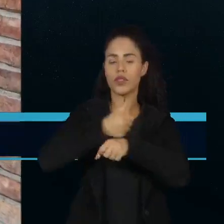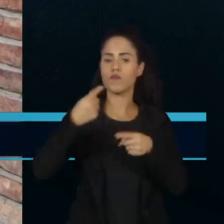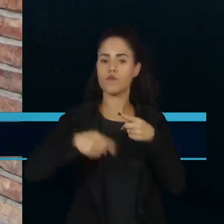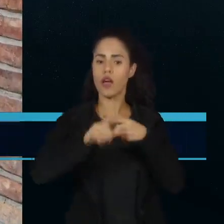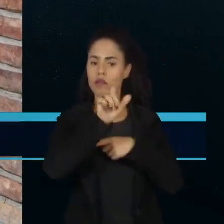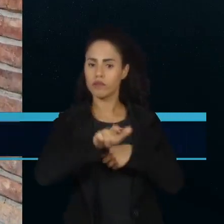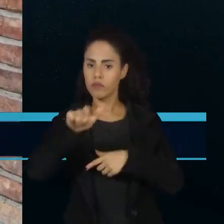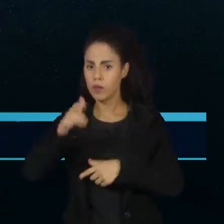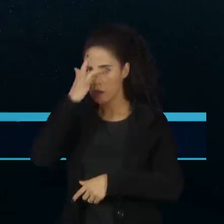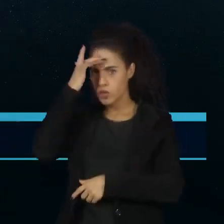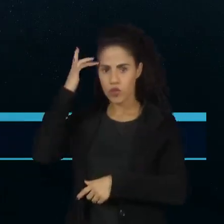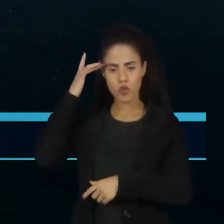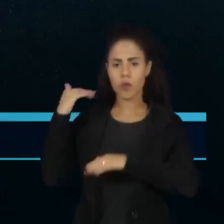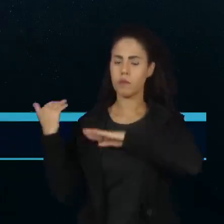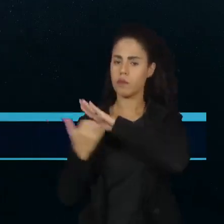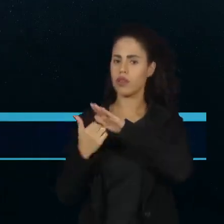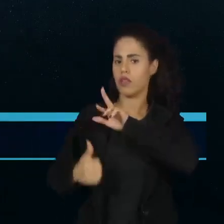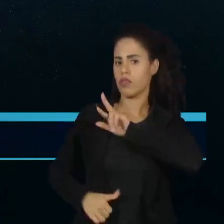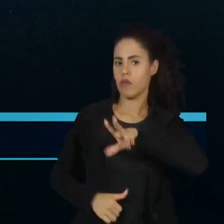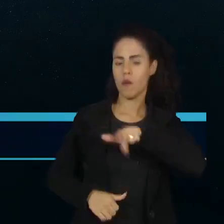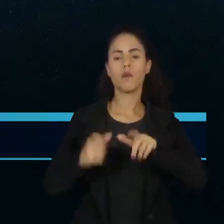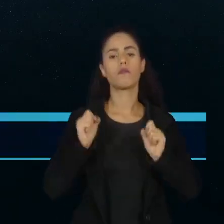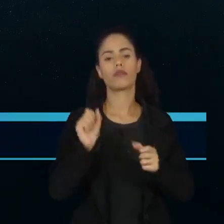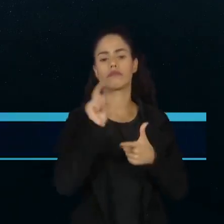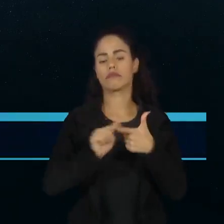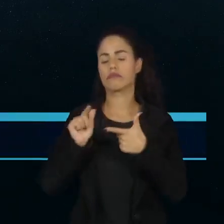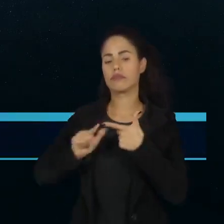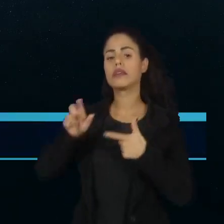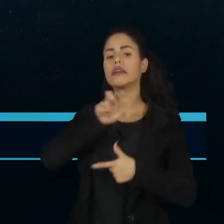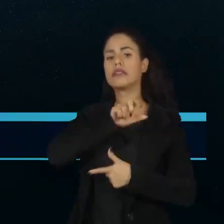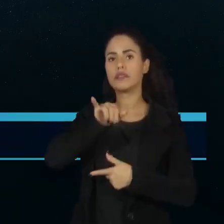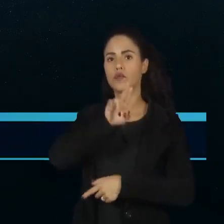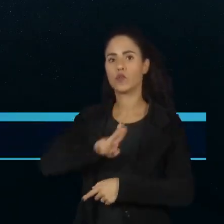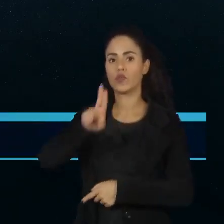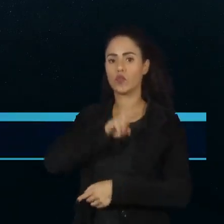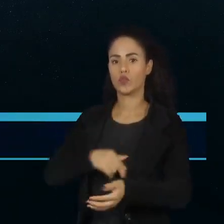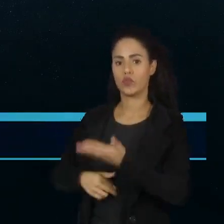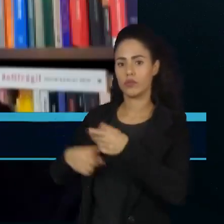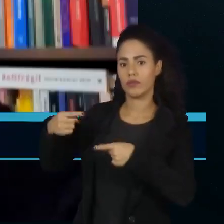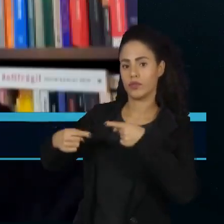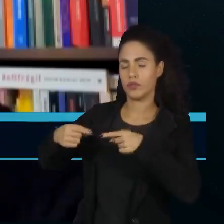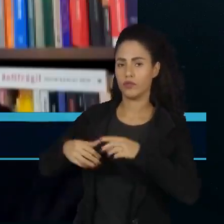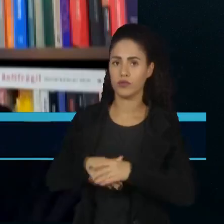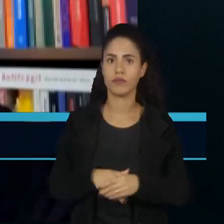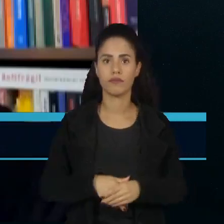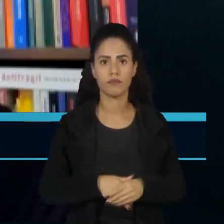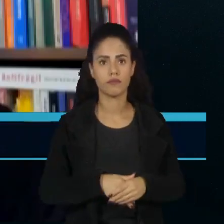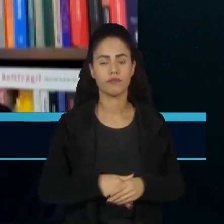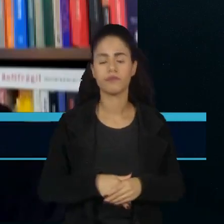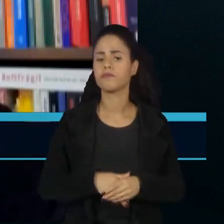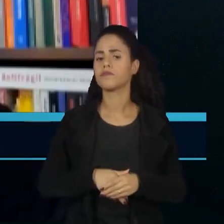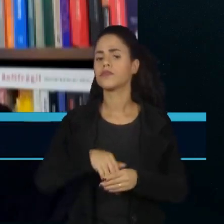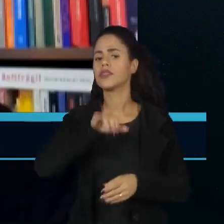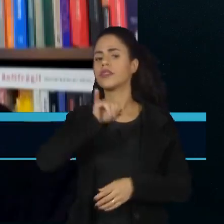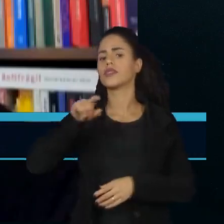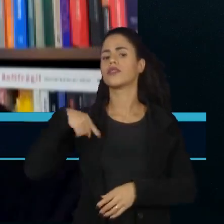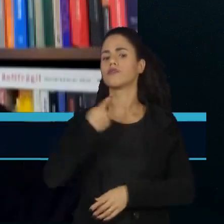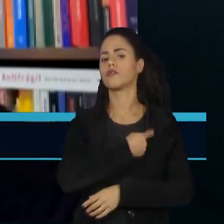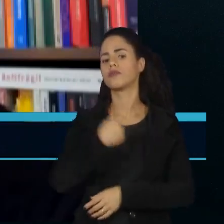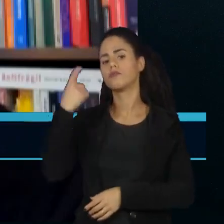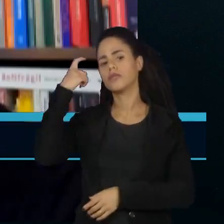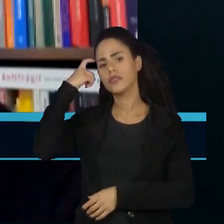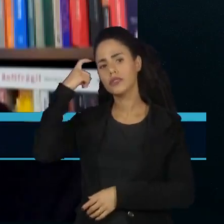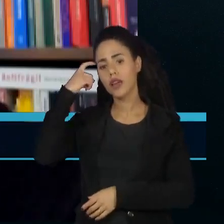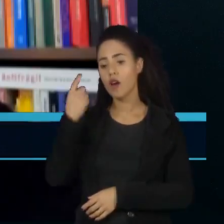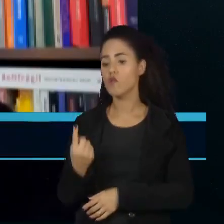pessoas e nem como empresas e isso pode gerar um problema caso sejam utilizados na política se a gente pensar que você pode ter um